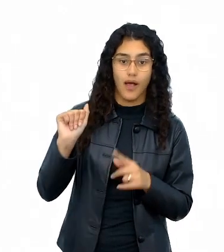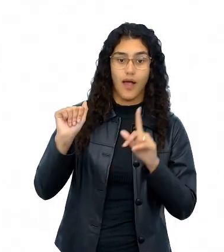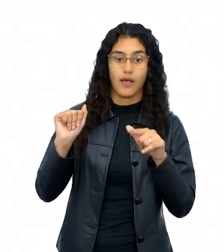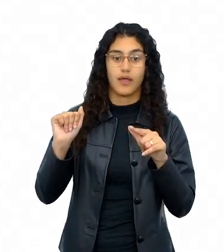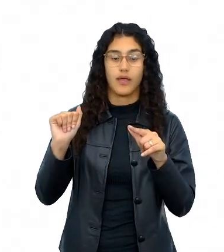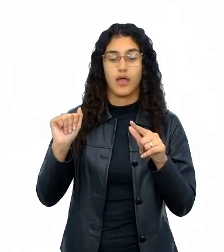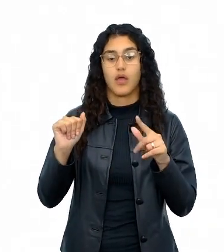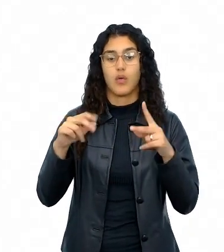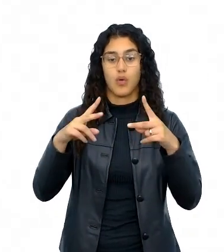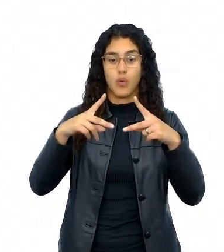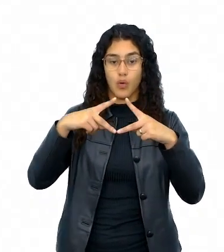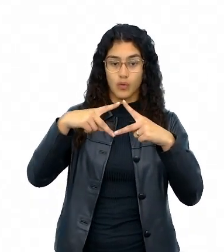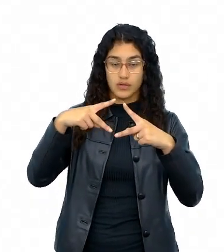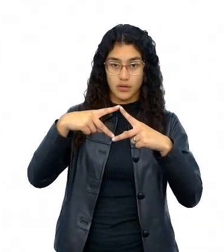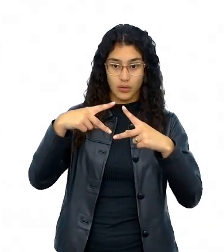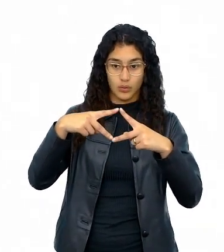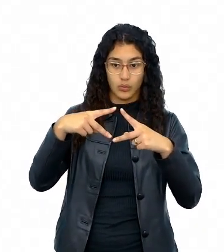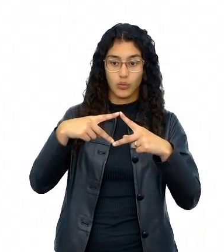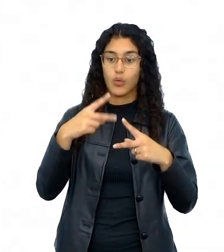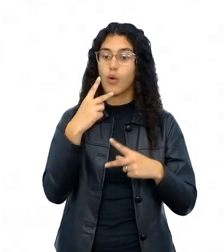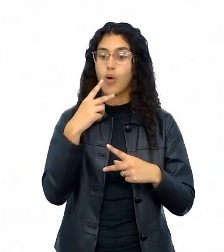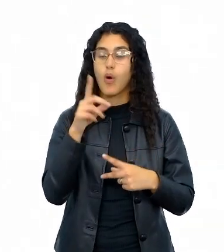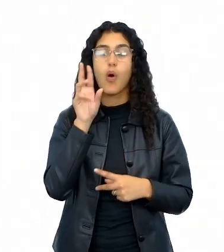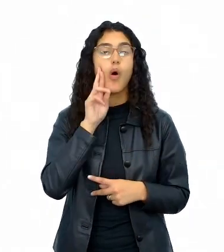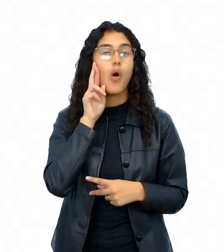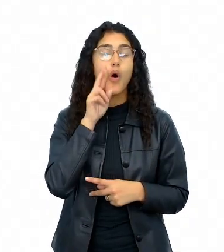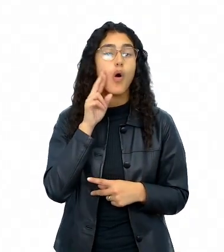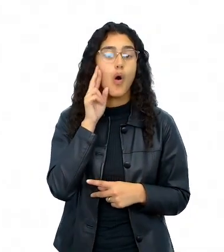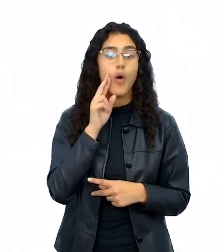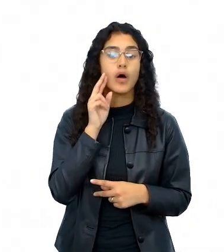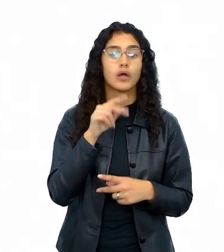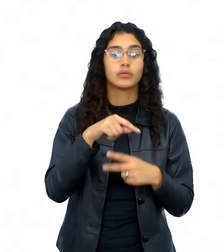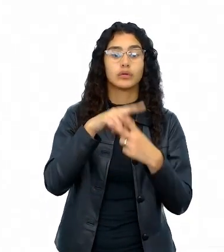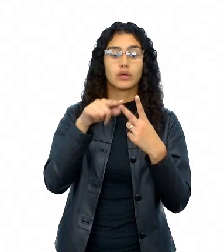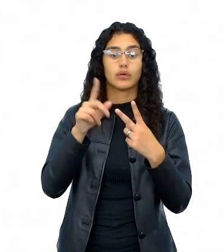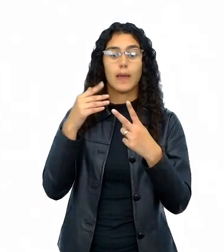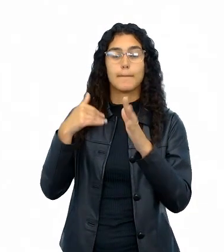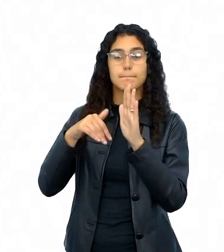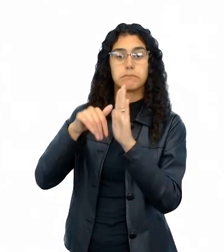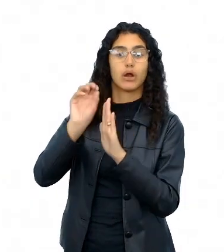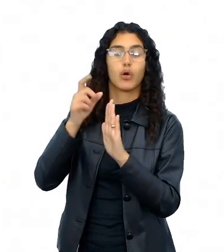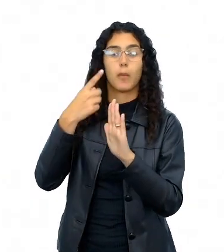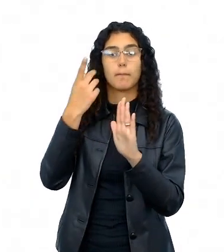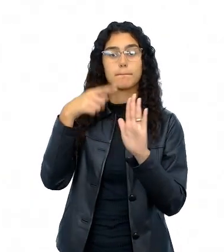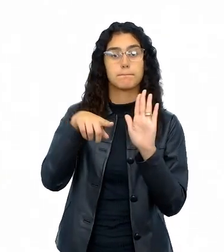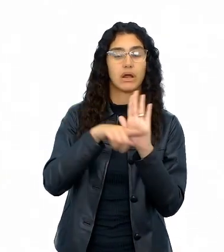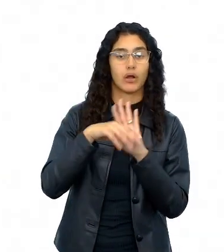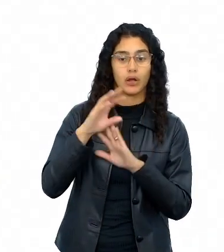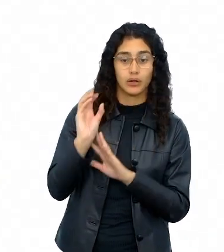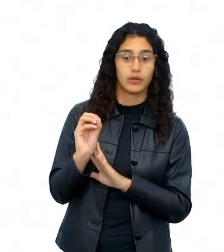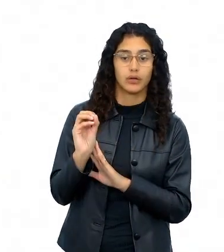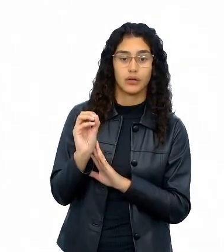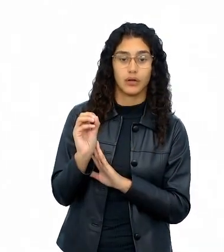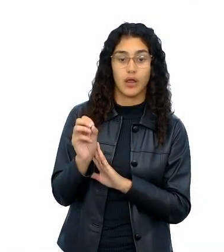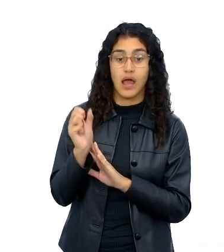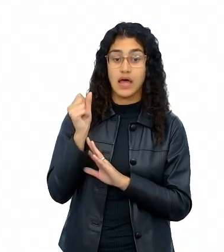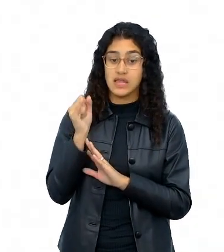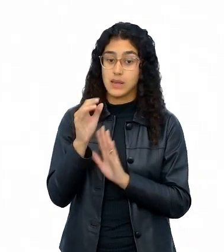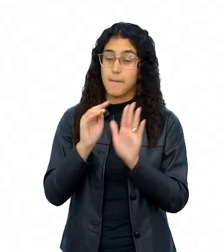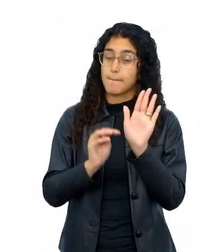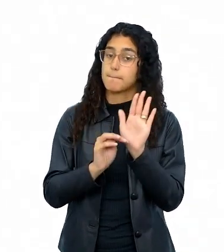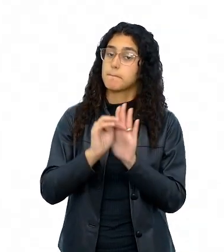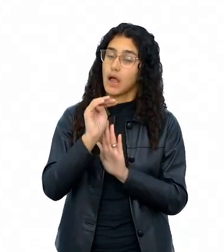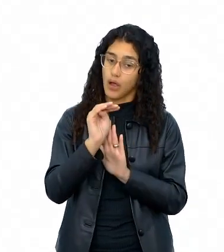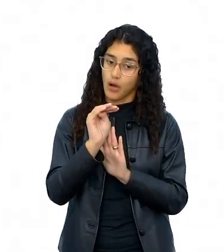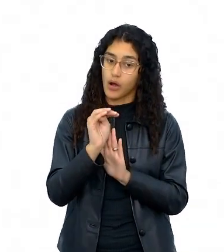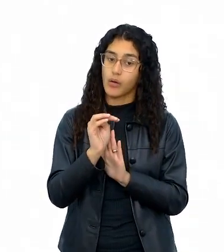losango cor-de-rosa, coeficiente A da equação do segundo grau é maior ou menor que zero? Se ele for maior,